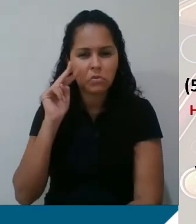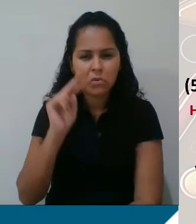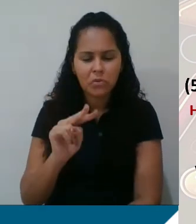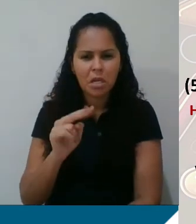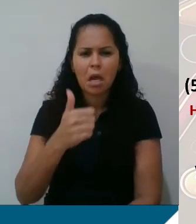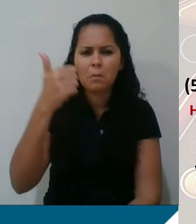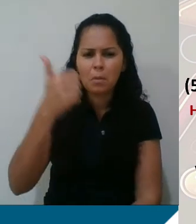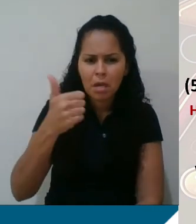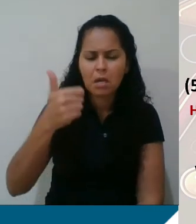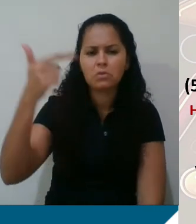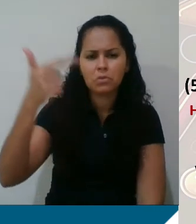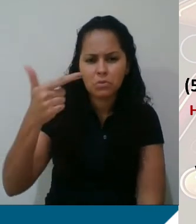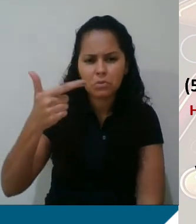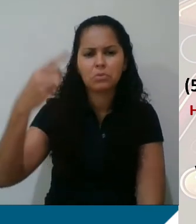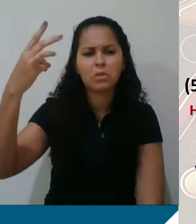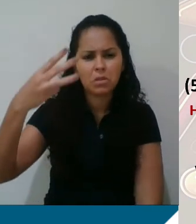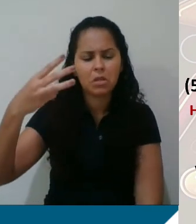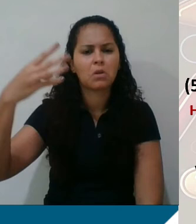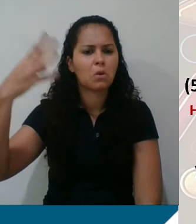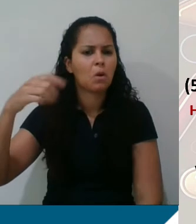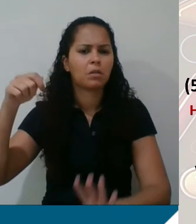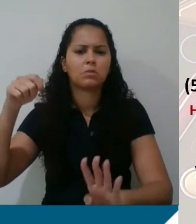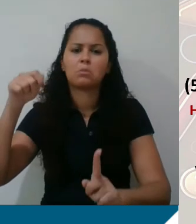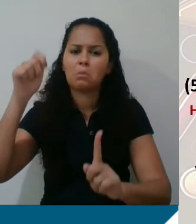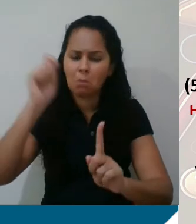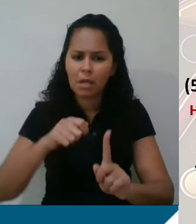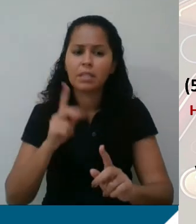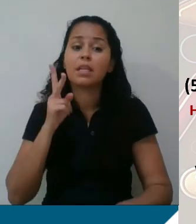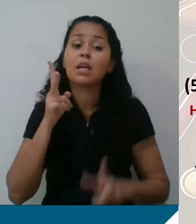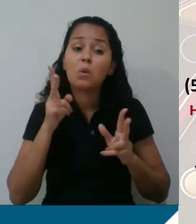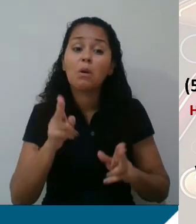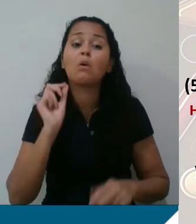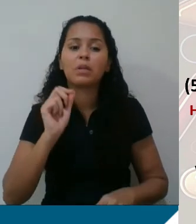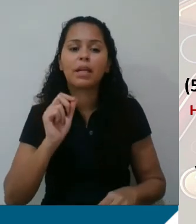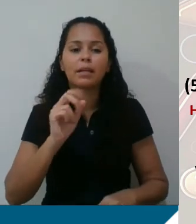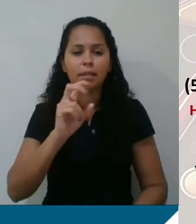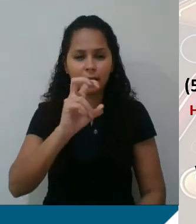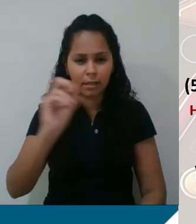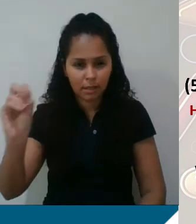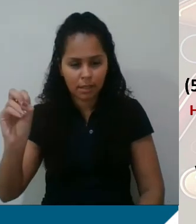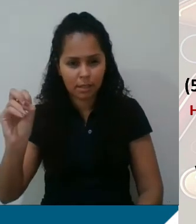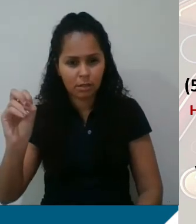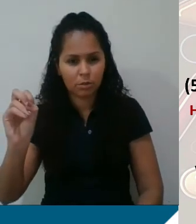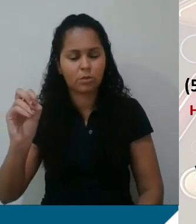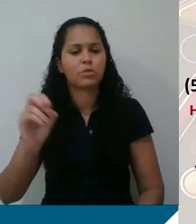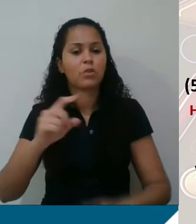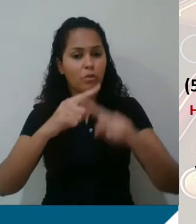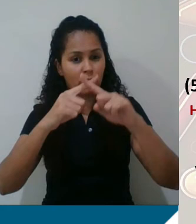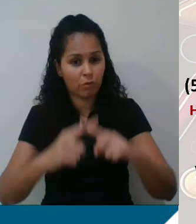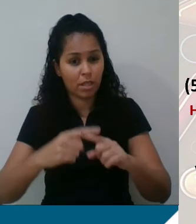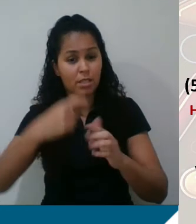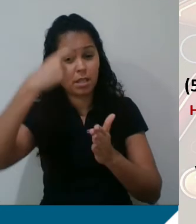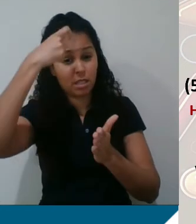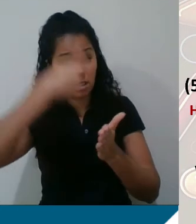um destes momentos. Primeiro mês, segundo mês, terceiro mês, vai ser igual ao depósito feito lá no início, vezes a taxa, que